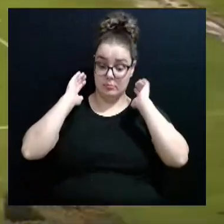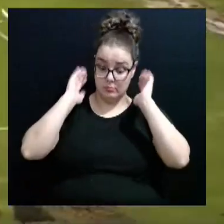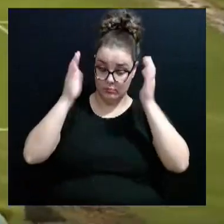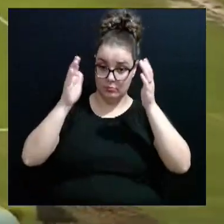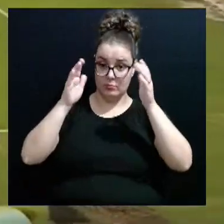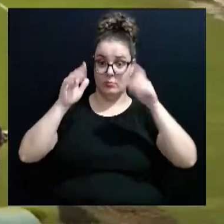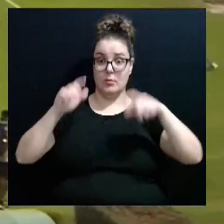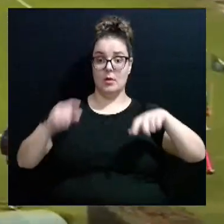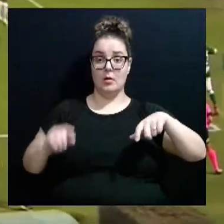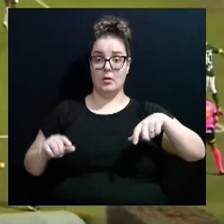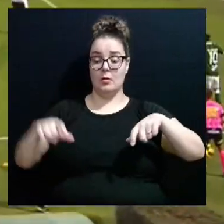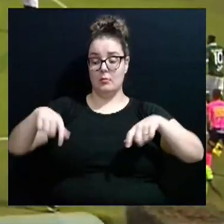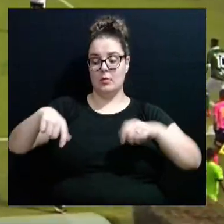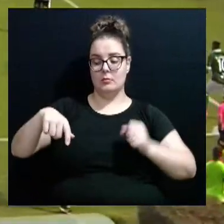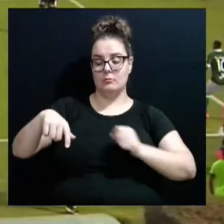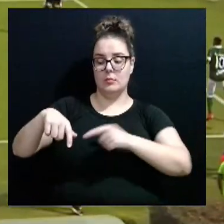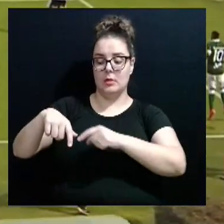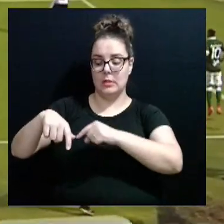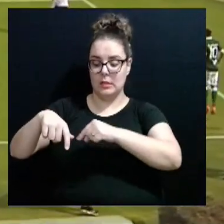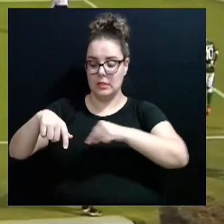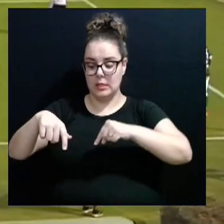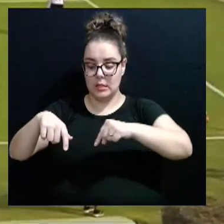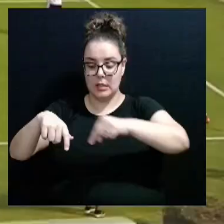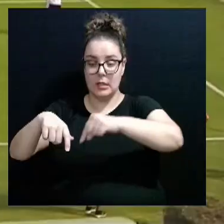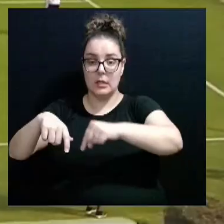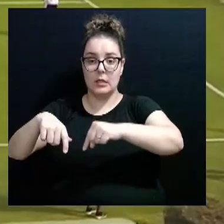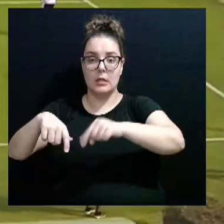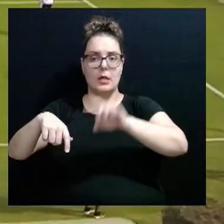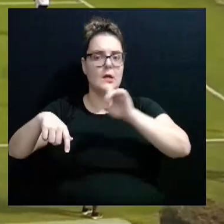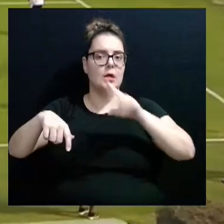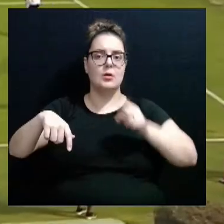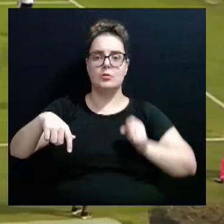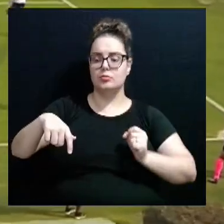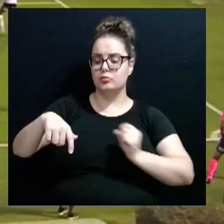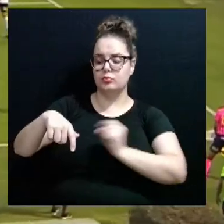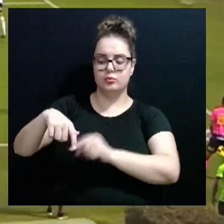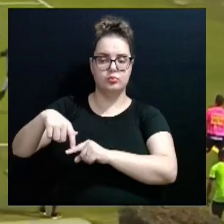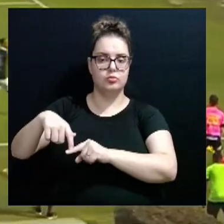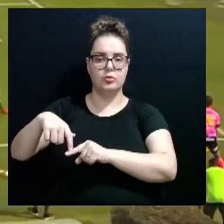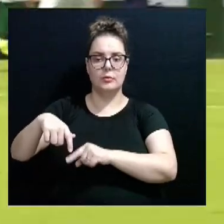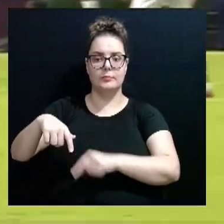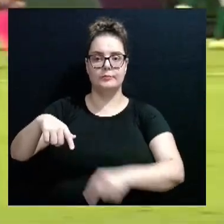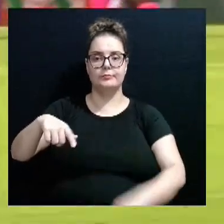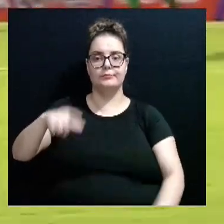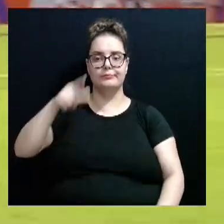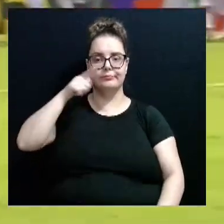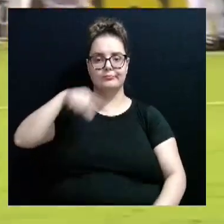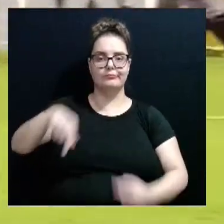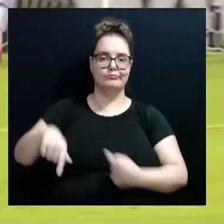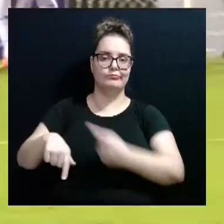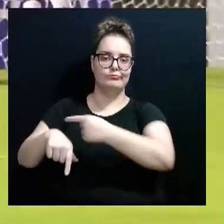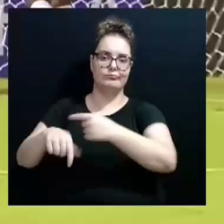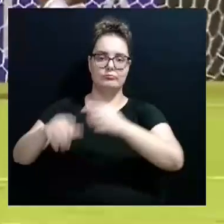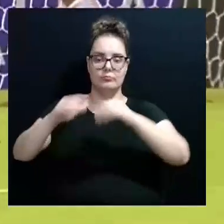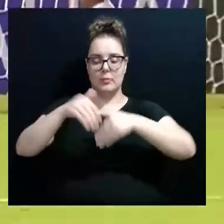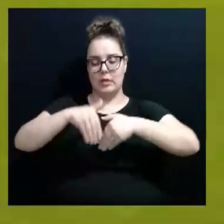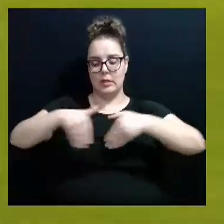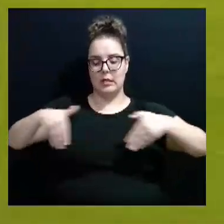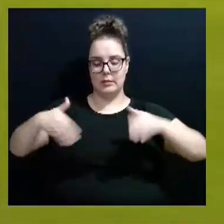na pequena área. Era só fazer e ele conseguiu mandar pela linha de fundo. Que